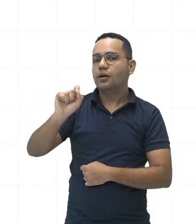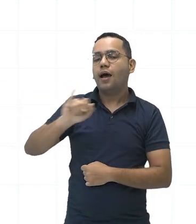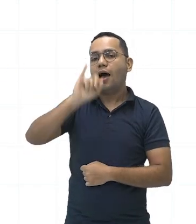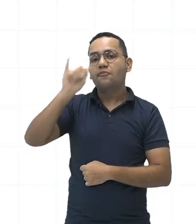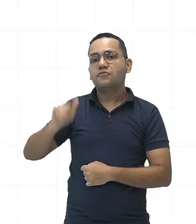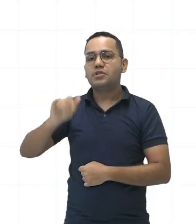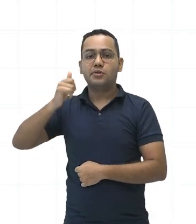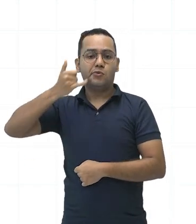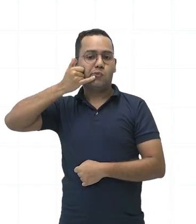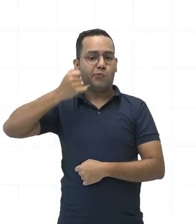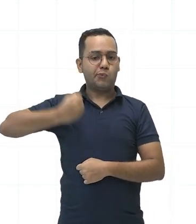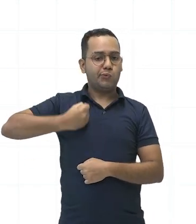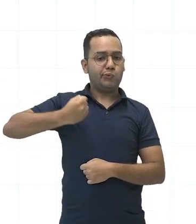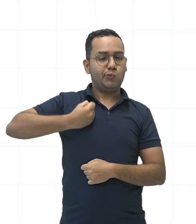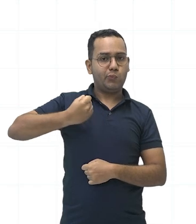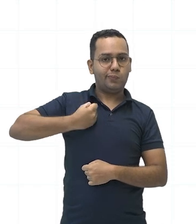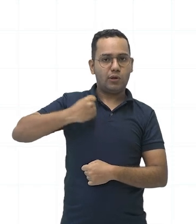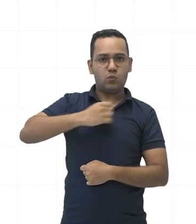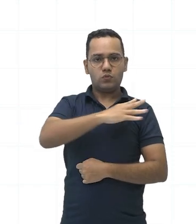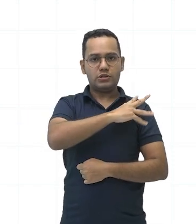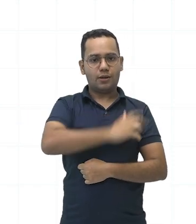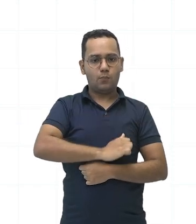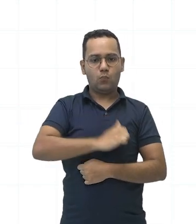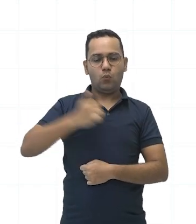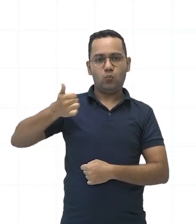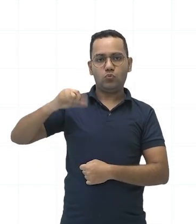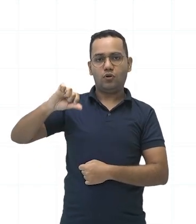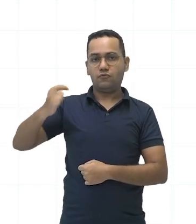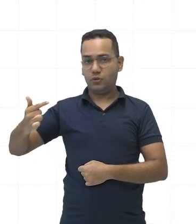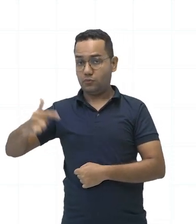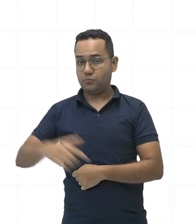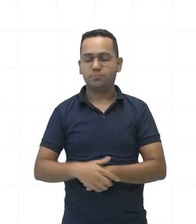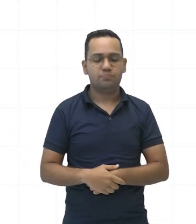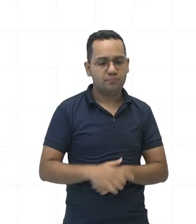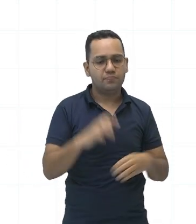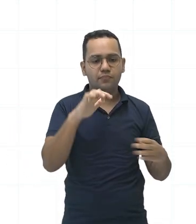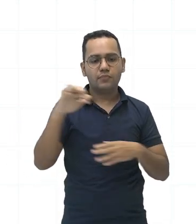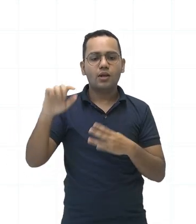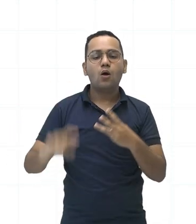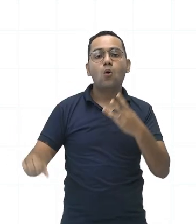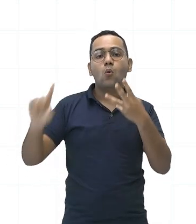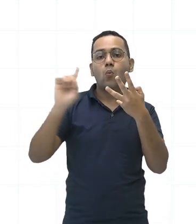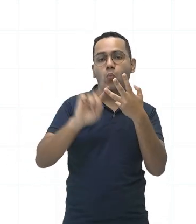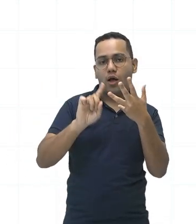que o número é 192, tá? Depois disso, vem o quarto